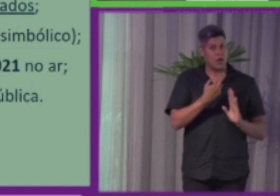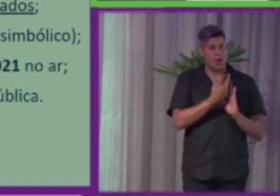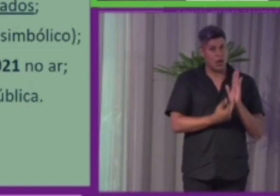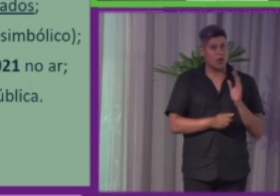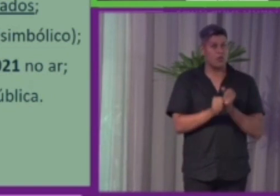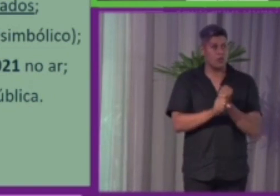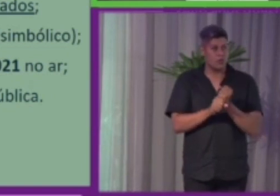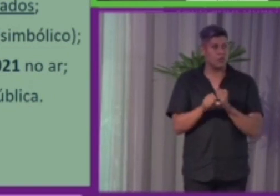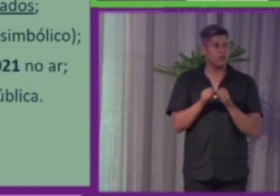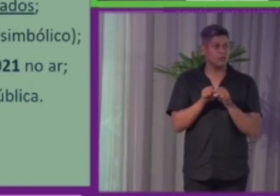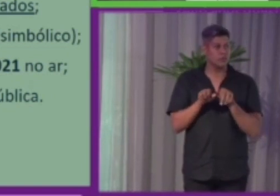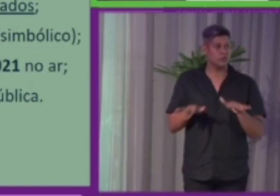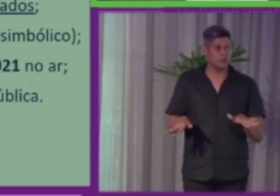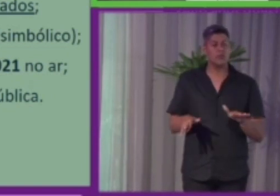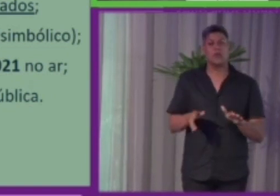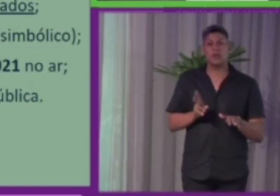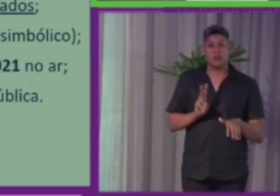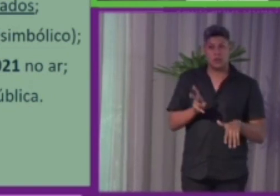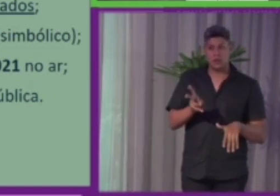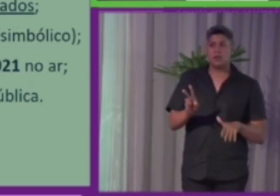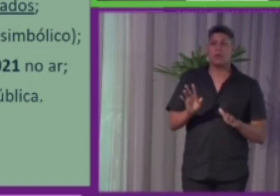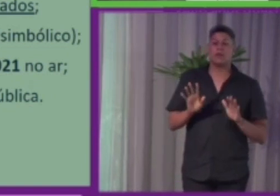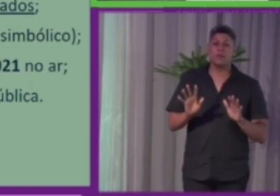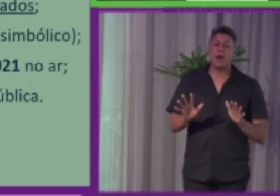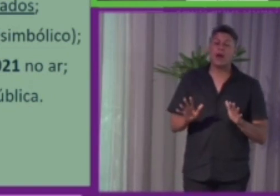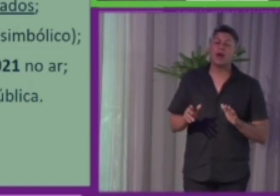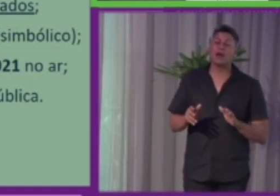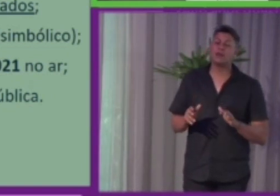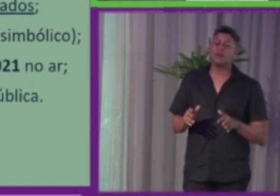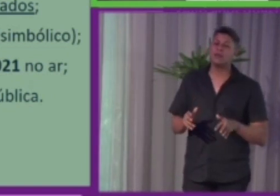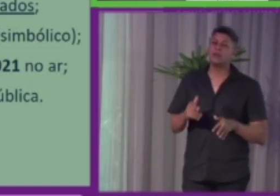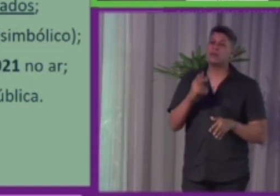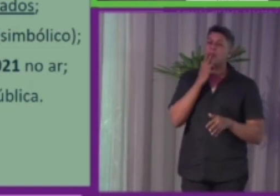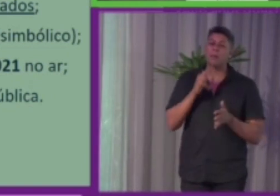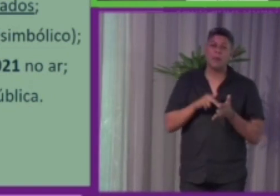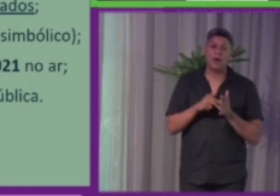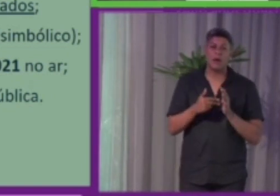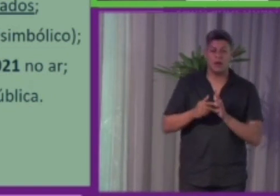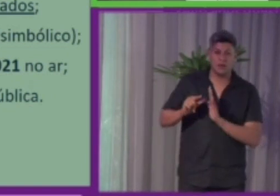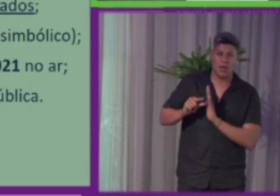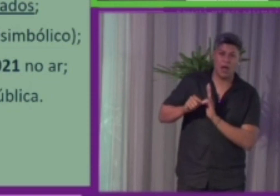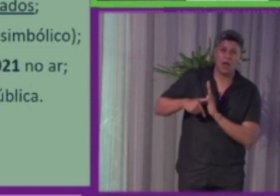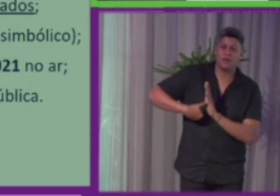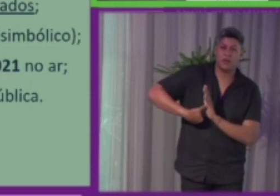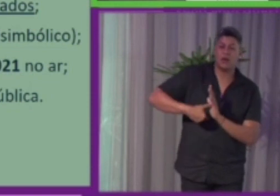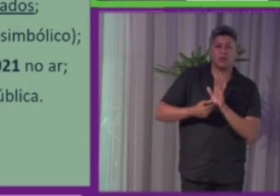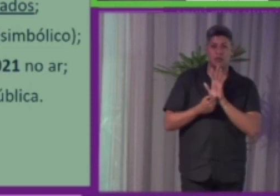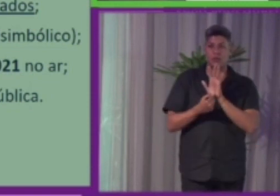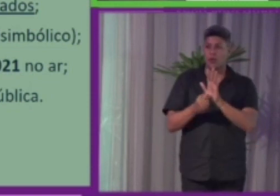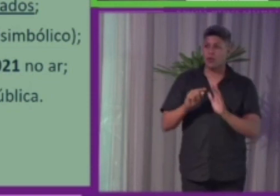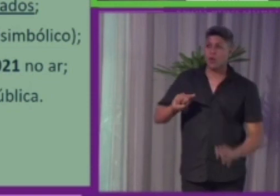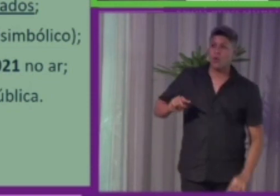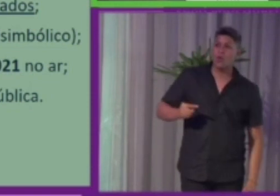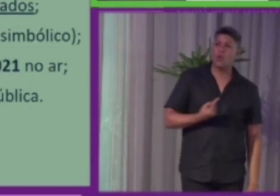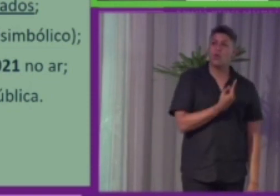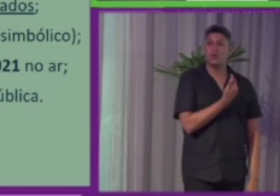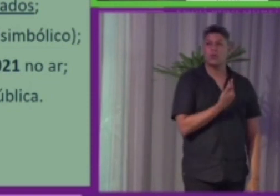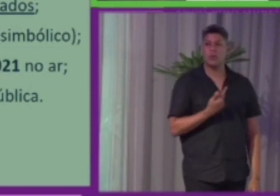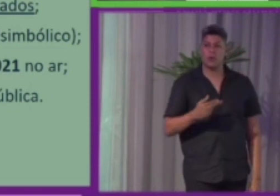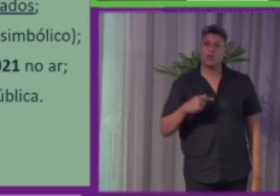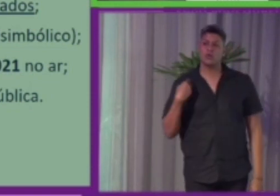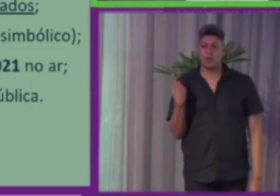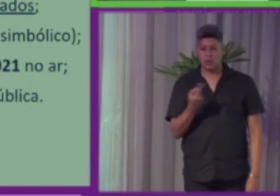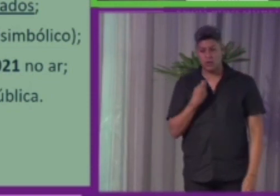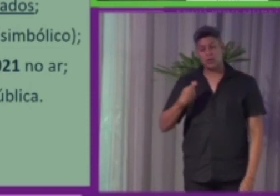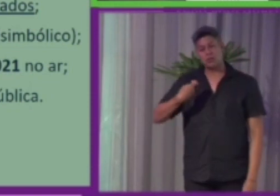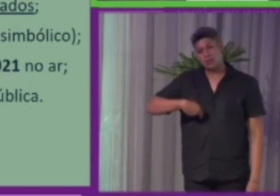publicados com uma certa regularidade, mas com um pouco de atraso. Esse é um dos aspectos que eu vou mostrar, que é hoje uma coisa que a gente precisa